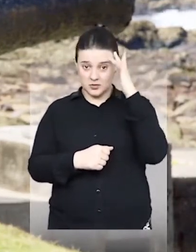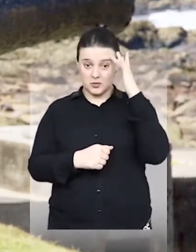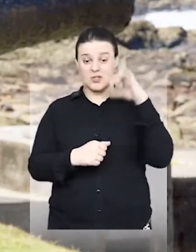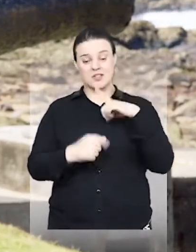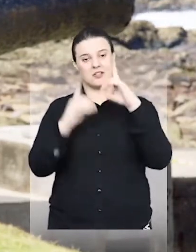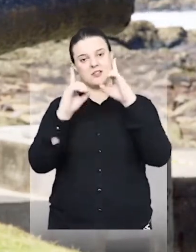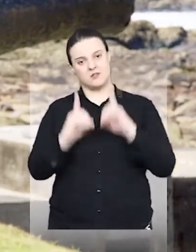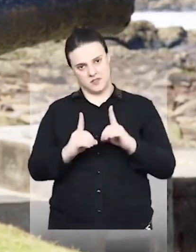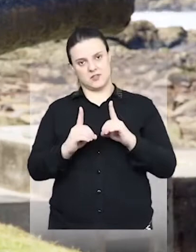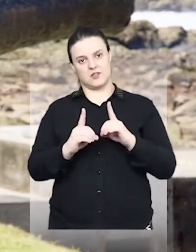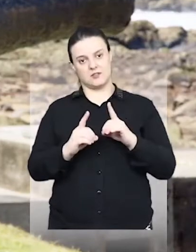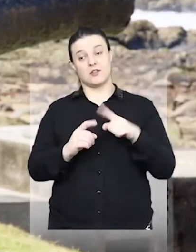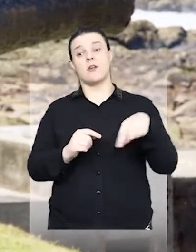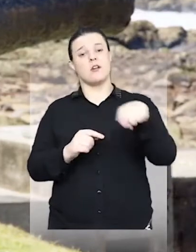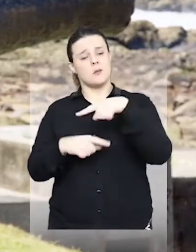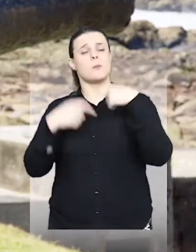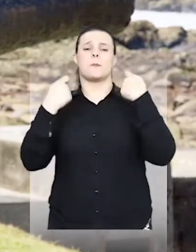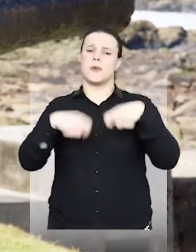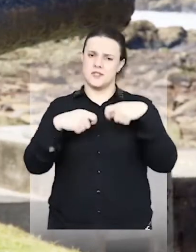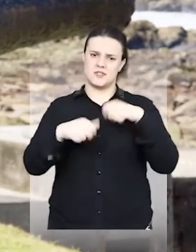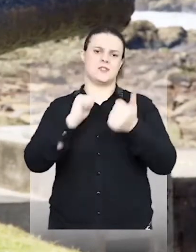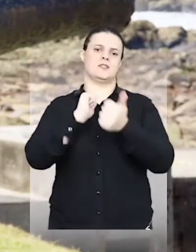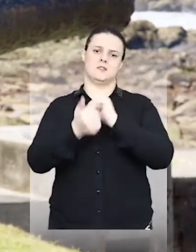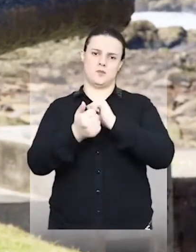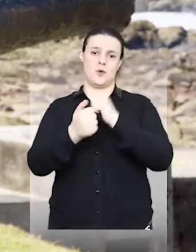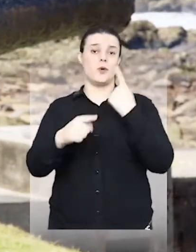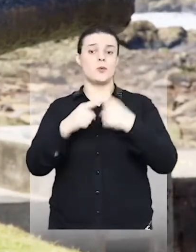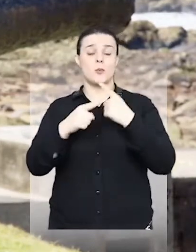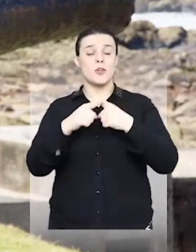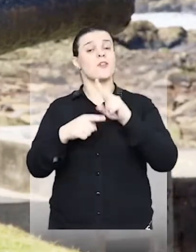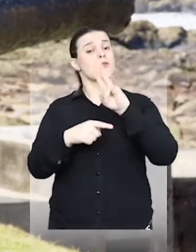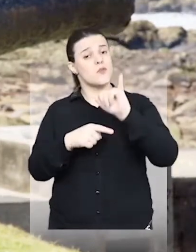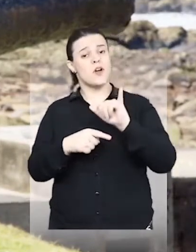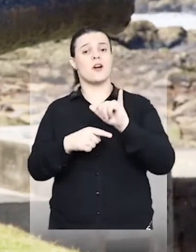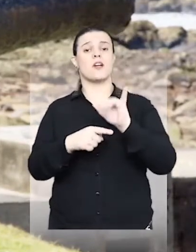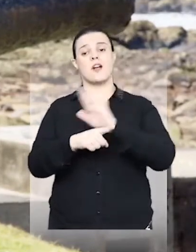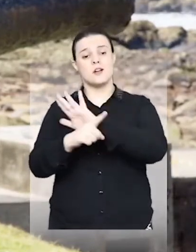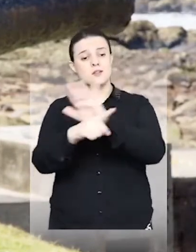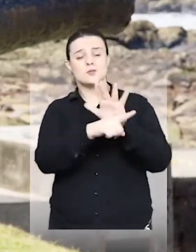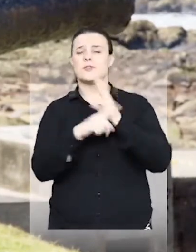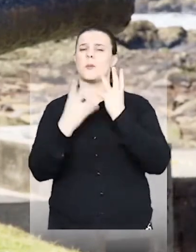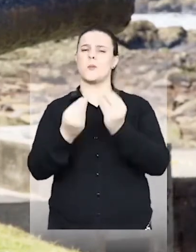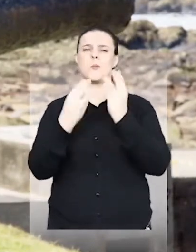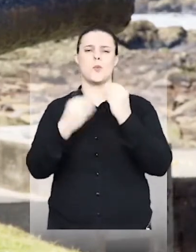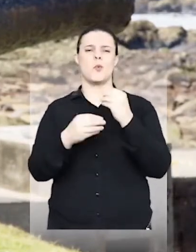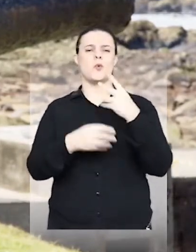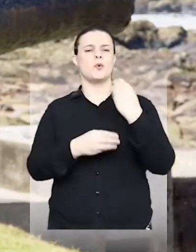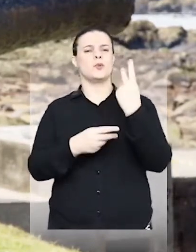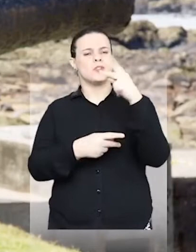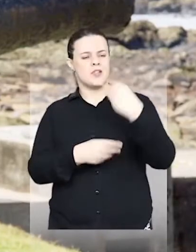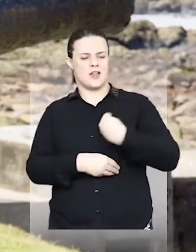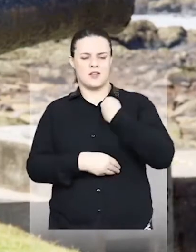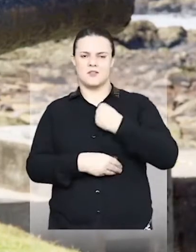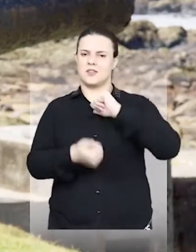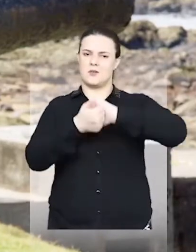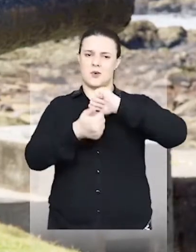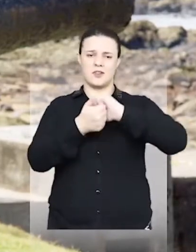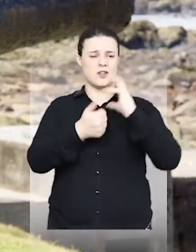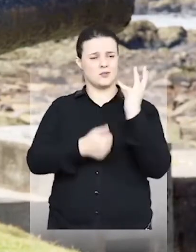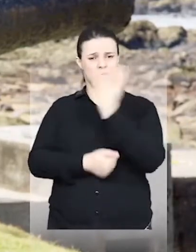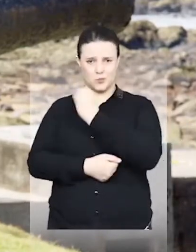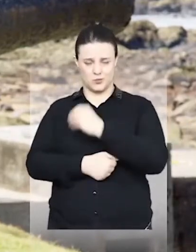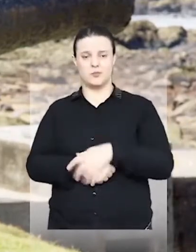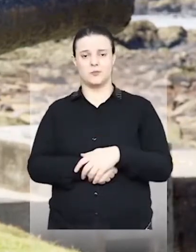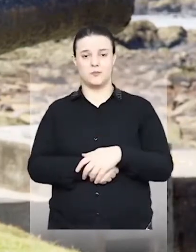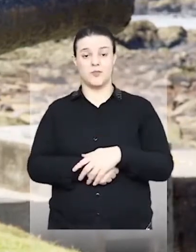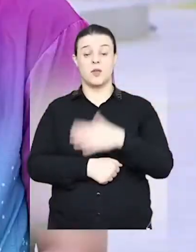as pessoas com deficiência, elas devem fazer esporte, porque isso vai contribuir muito para a qualidade de vida delas, para a vida delas como